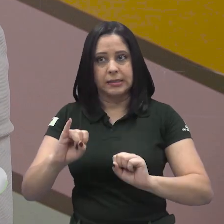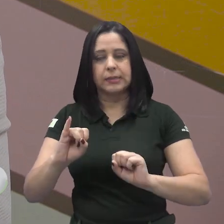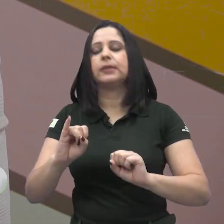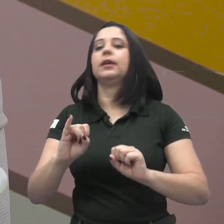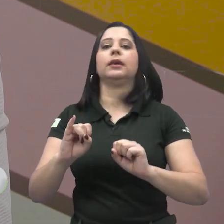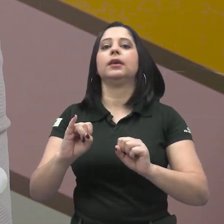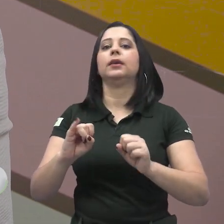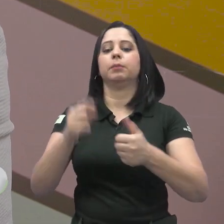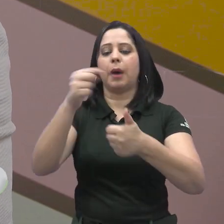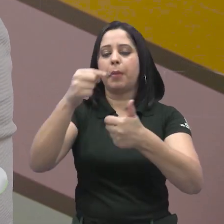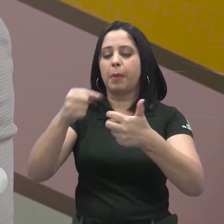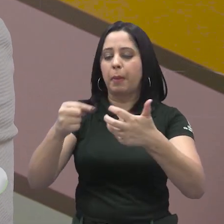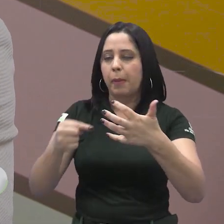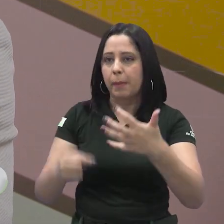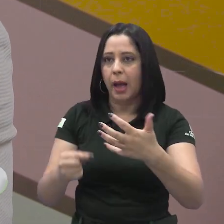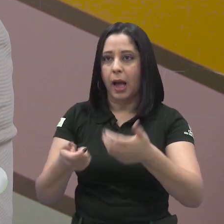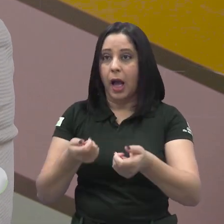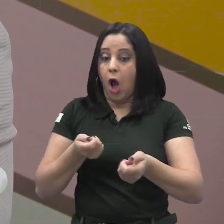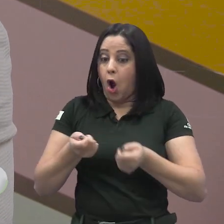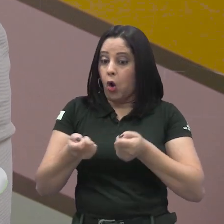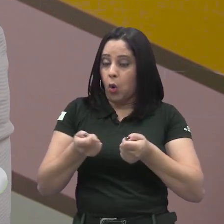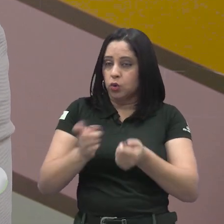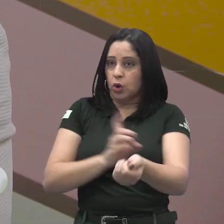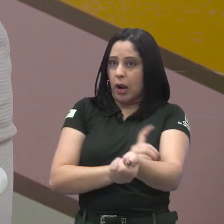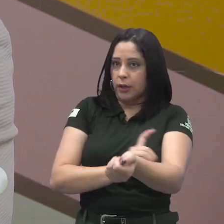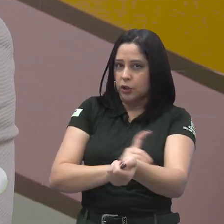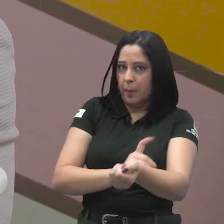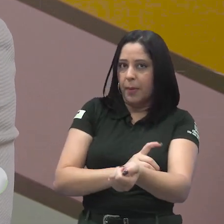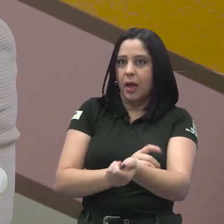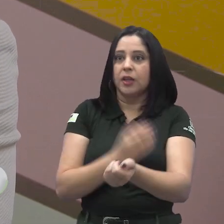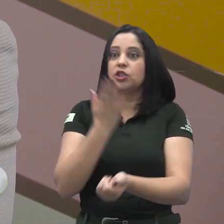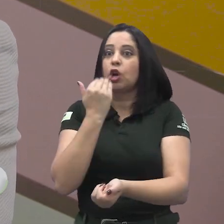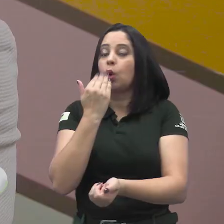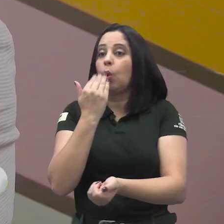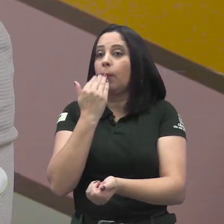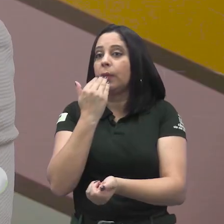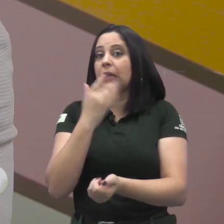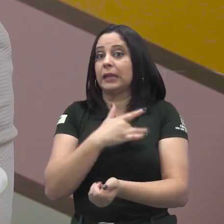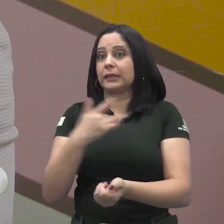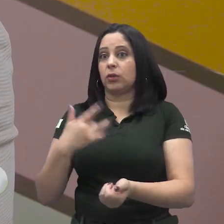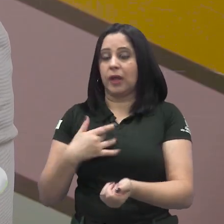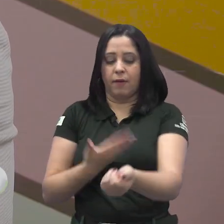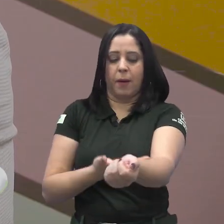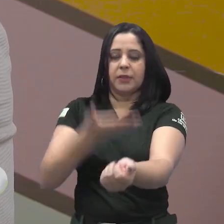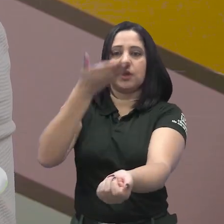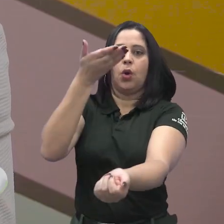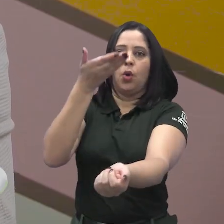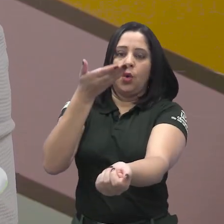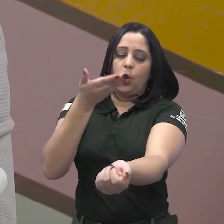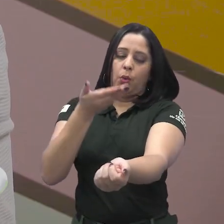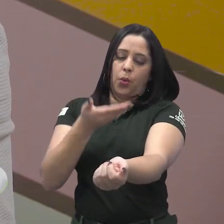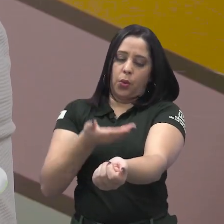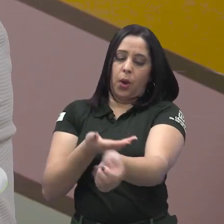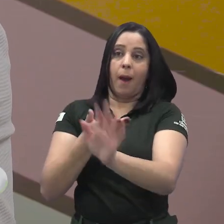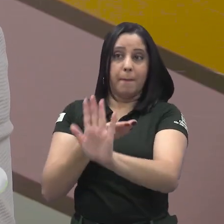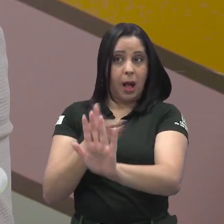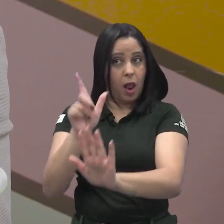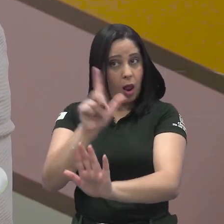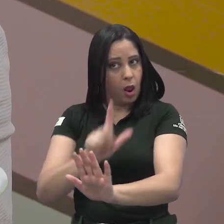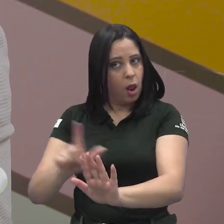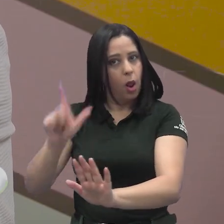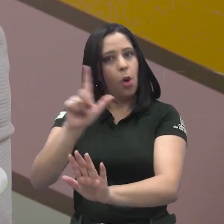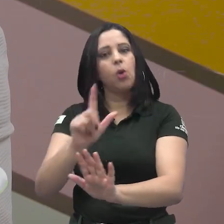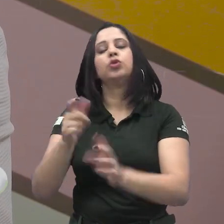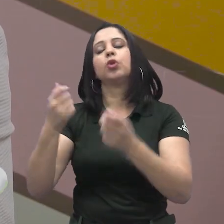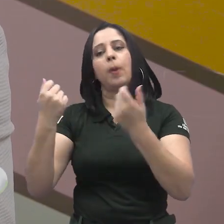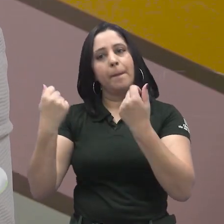a pessoa perde peso, você ajusta a alimentação, a pressão tende a ceder e a diminuir também. Mas é óbvio, sempre você tem que usar de todas